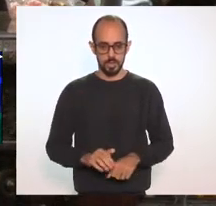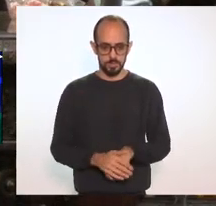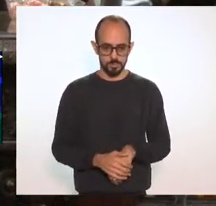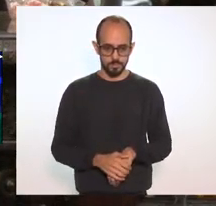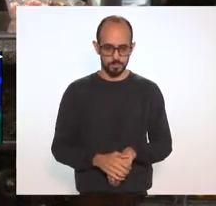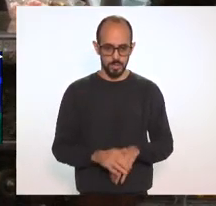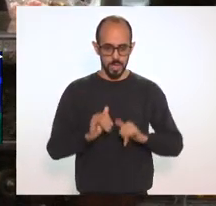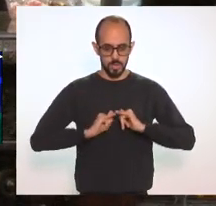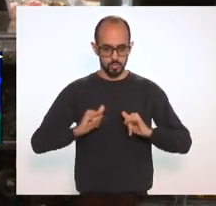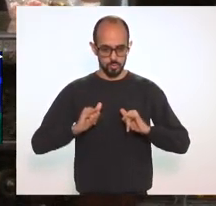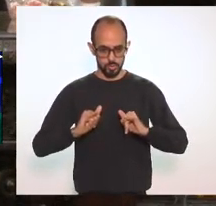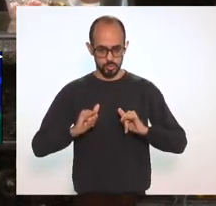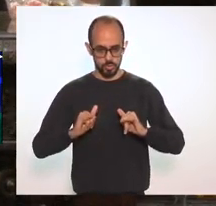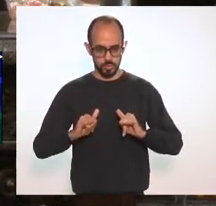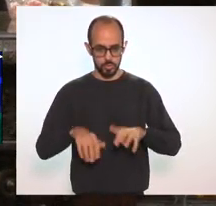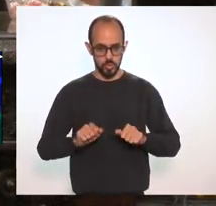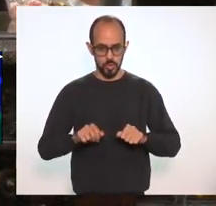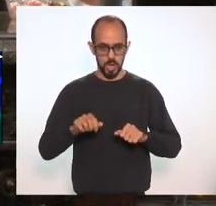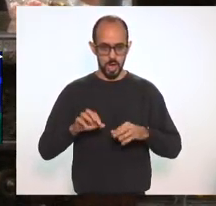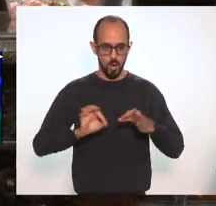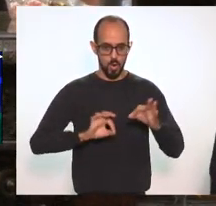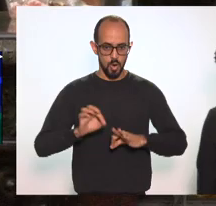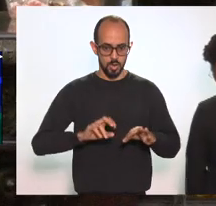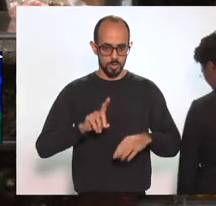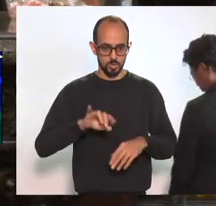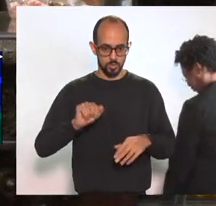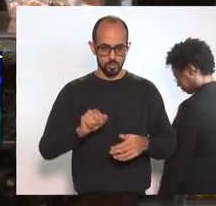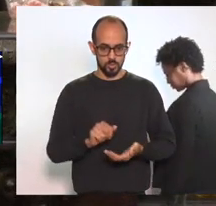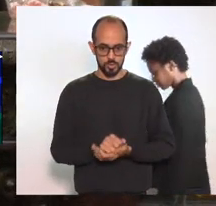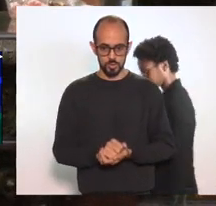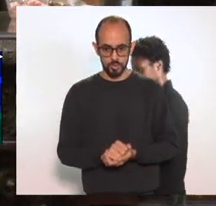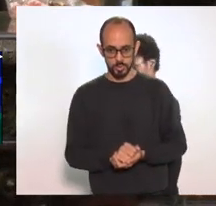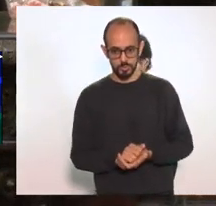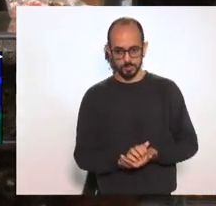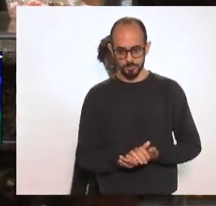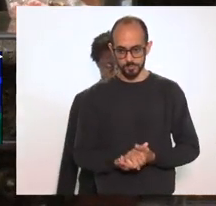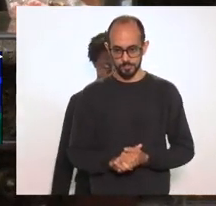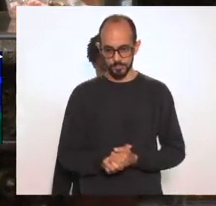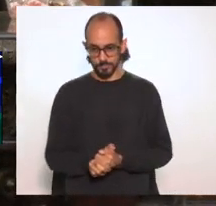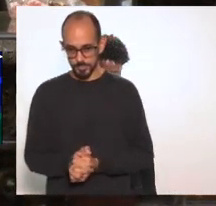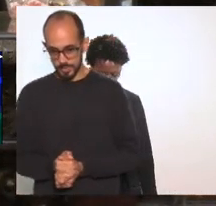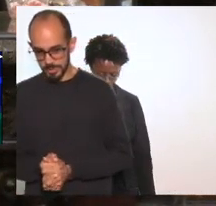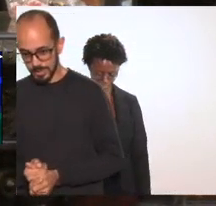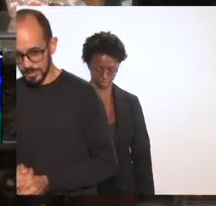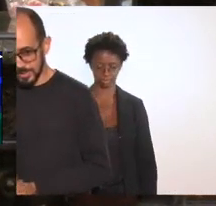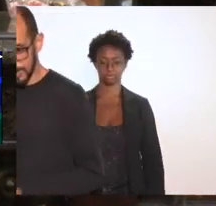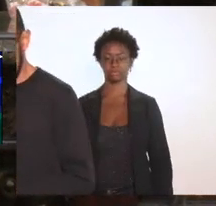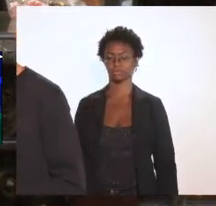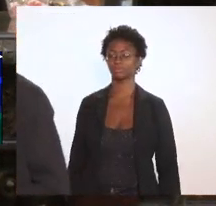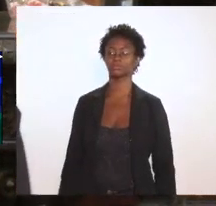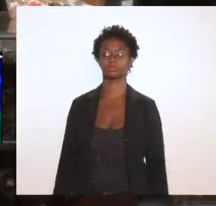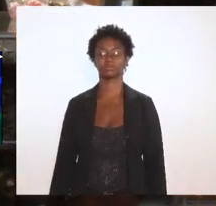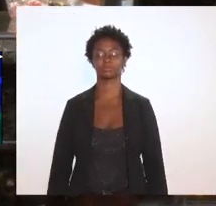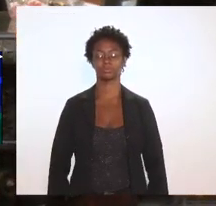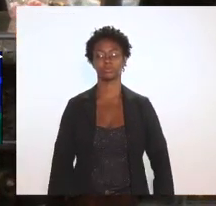Anuncio, incluído na ordem do dia, de acordo com o parágrafo 1º do artigo 47 do Regimento Interno, tramitação ordinária em discussão única, projeto de